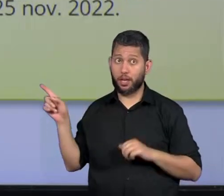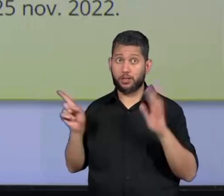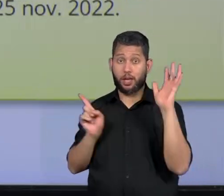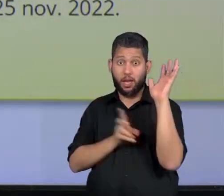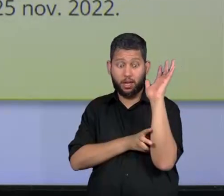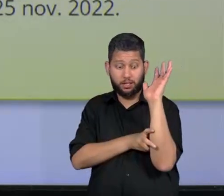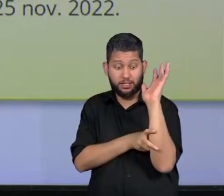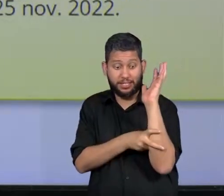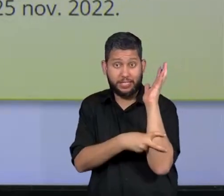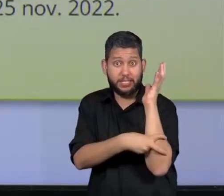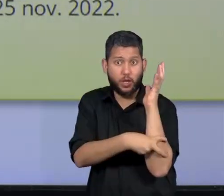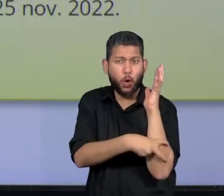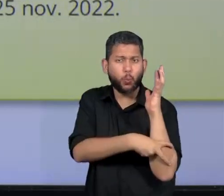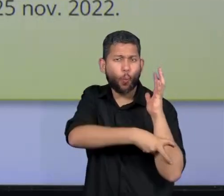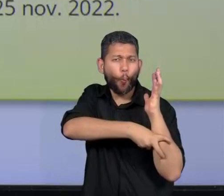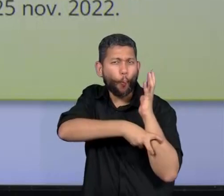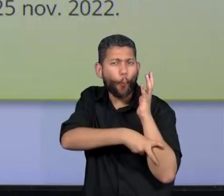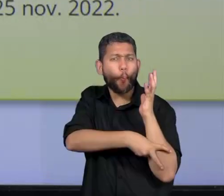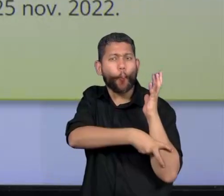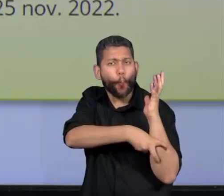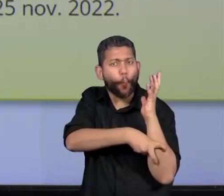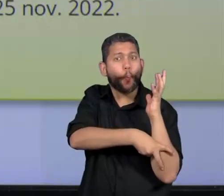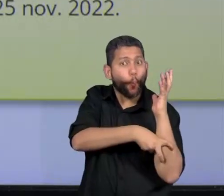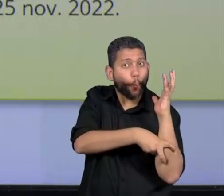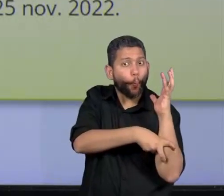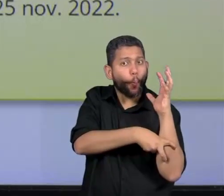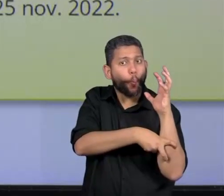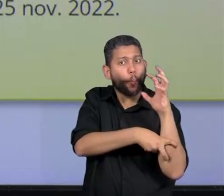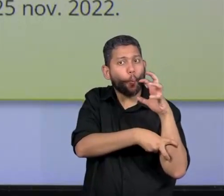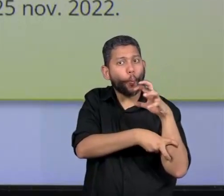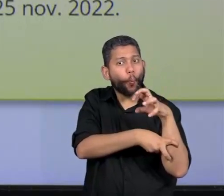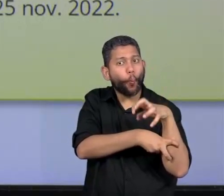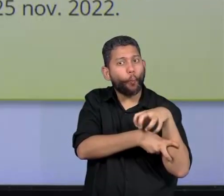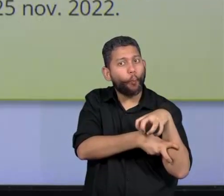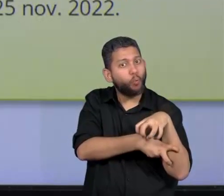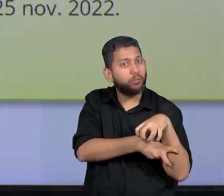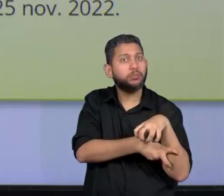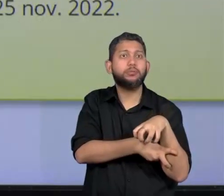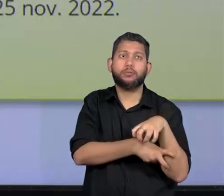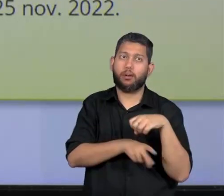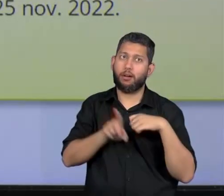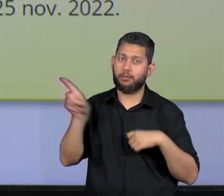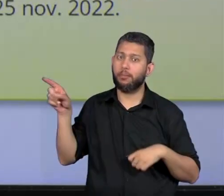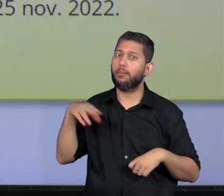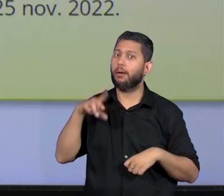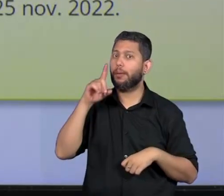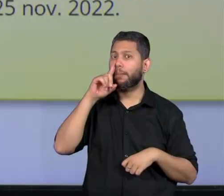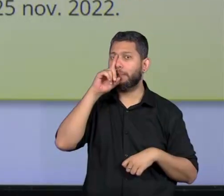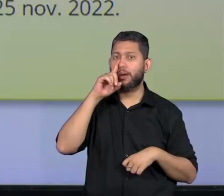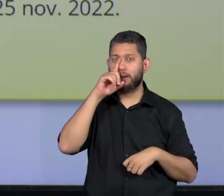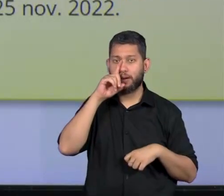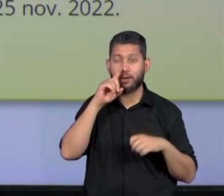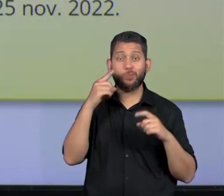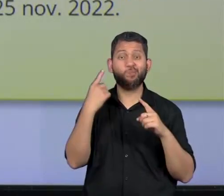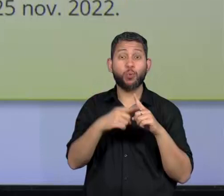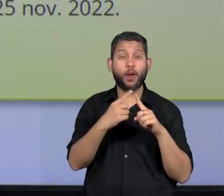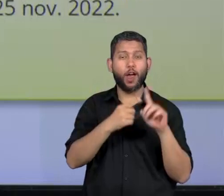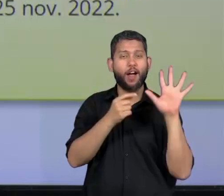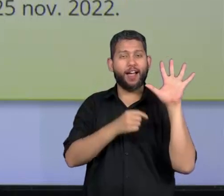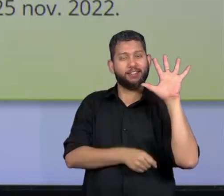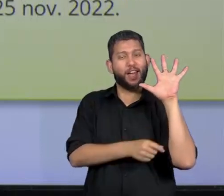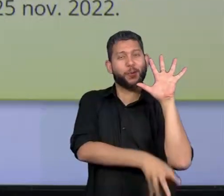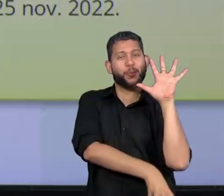mais perigosa, digamos assim, porque ela consegue, né, sugar os nutrientes que estão